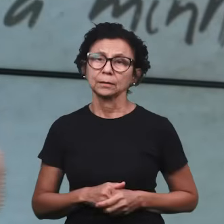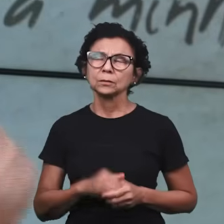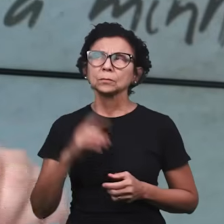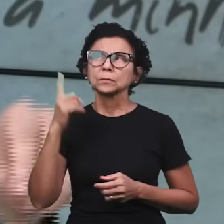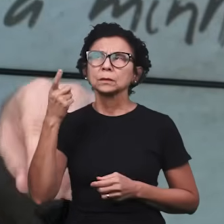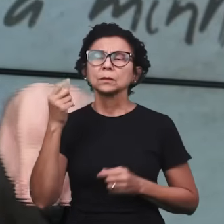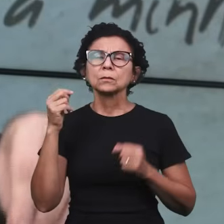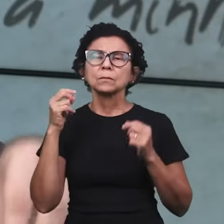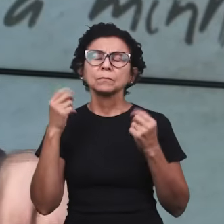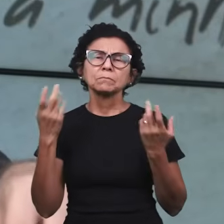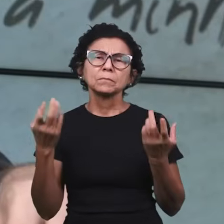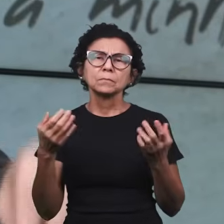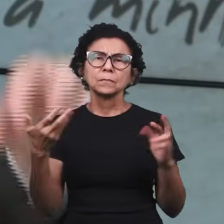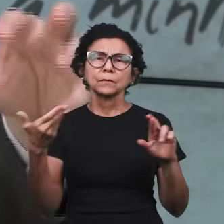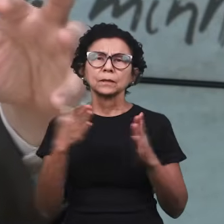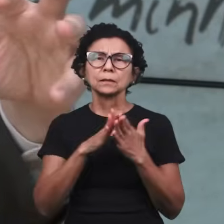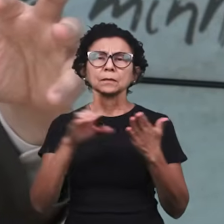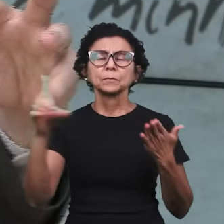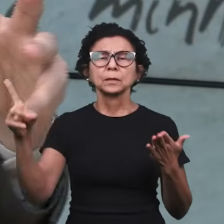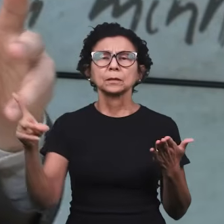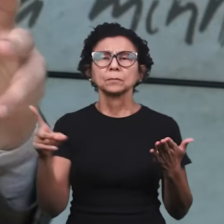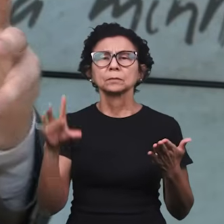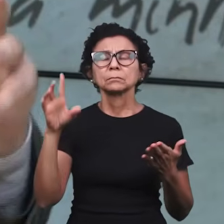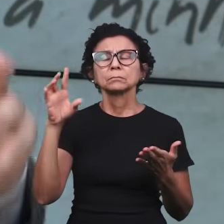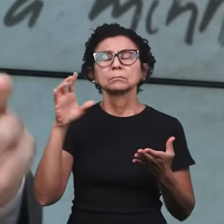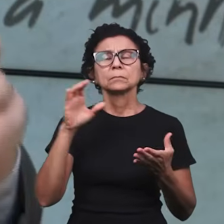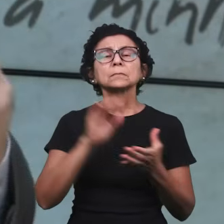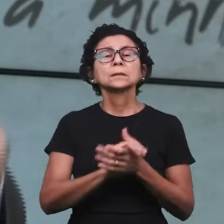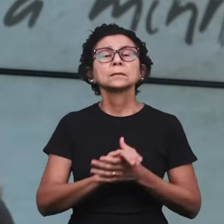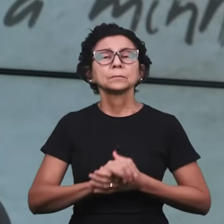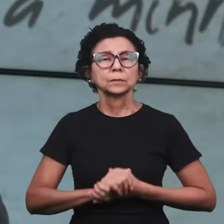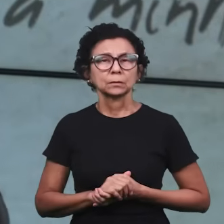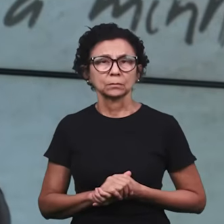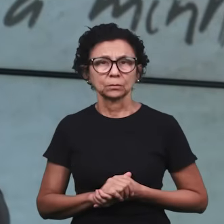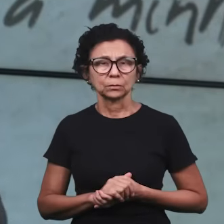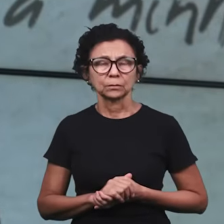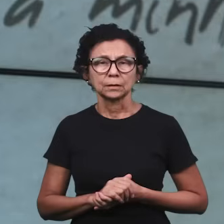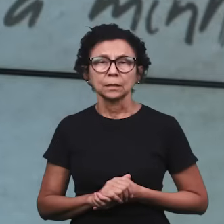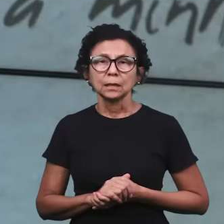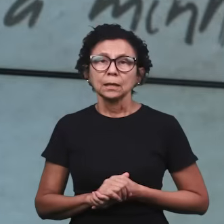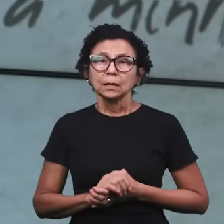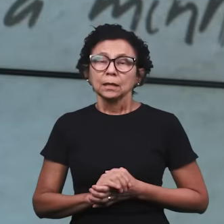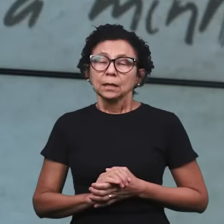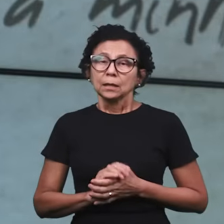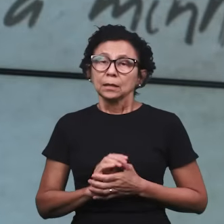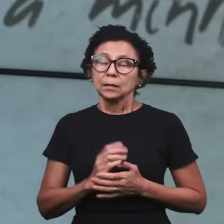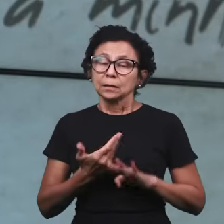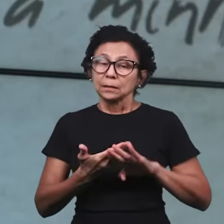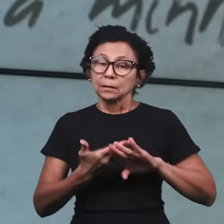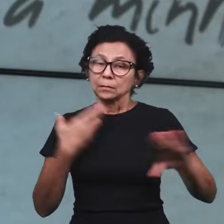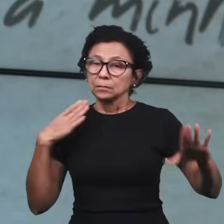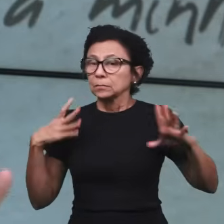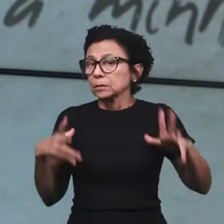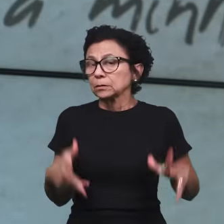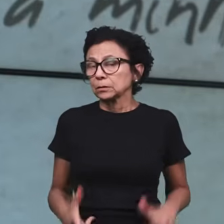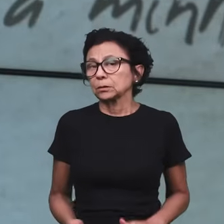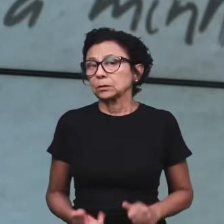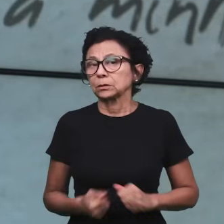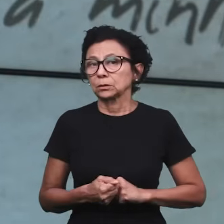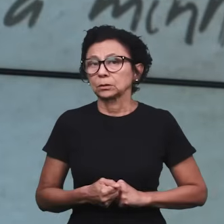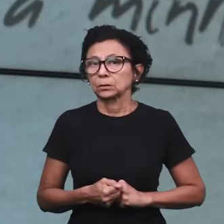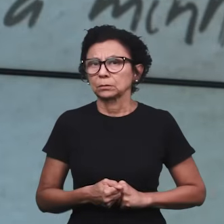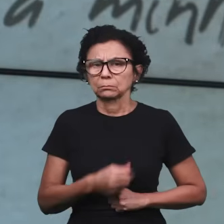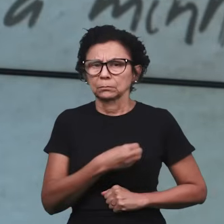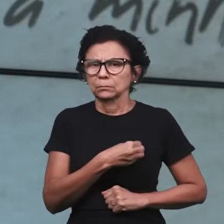Deus enxerga o casamento, biblicamente aqui, é algo que precisa ser preservado, santificado, um leito sem mácula,